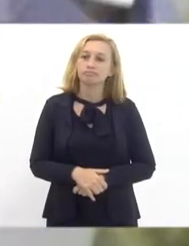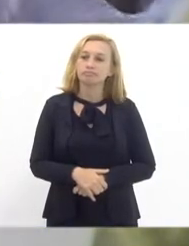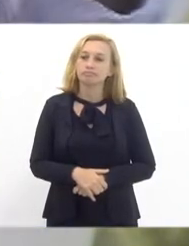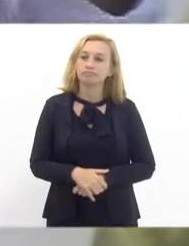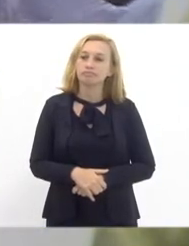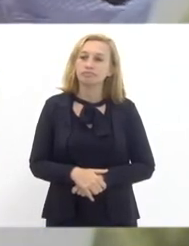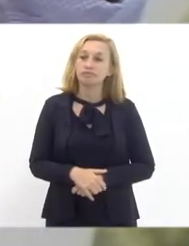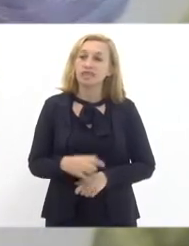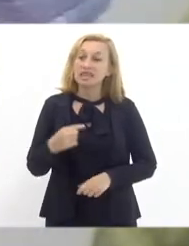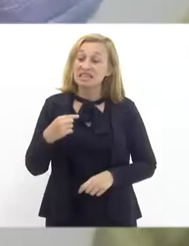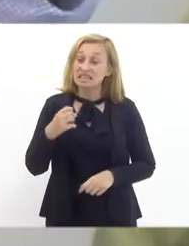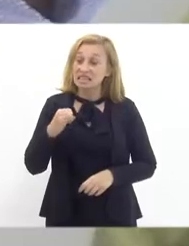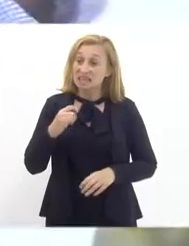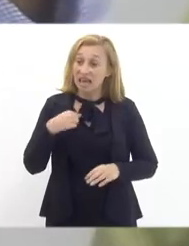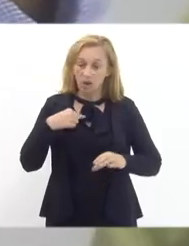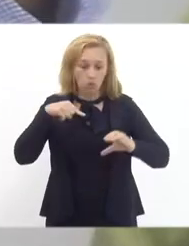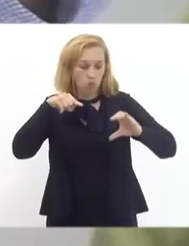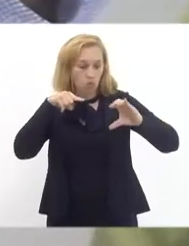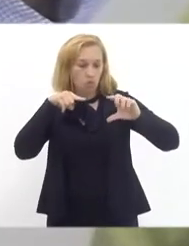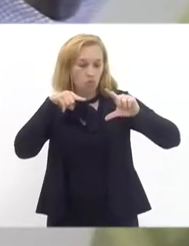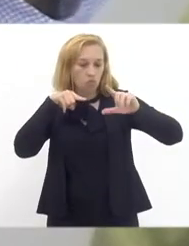se eu furo o papel...